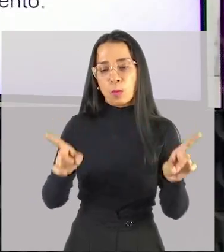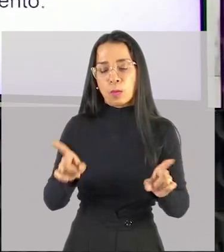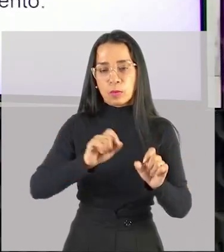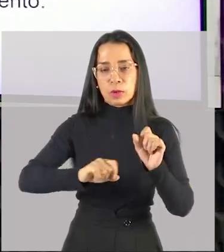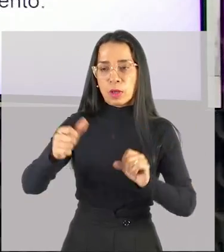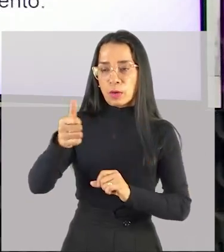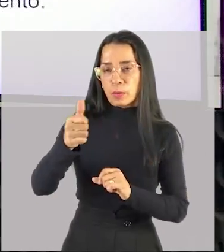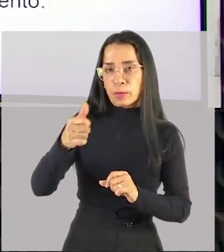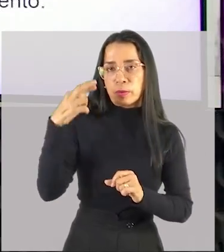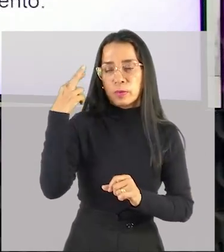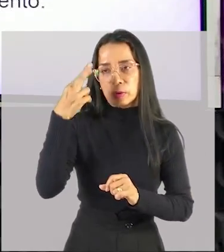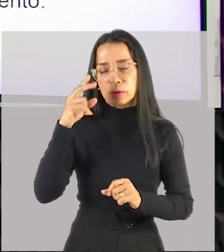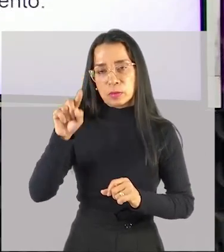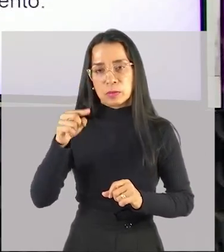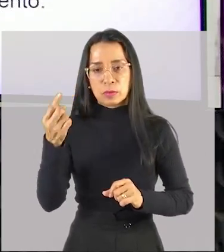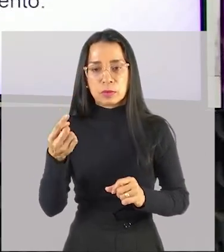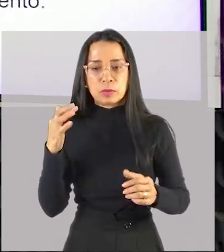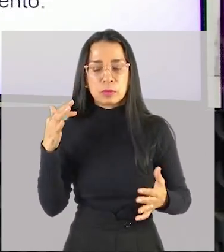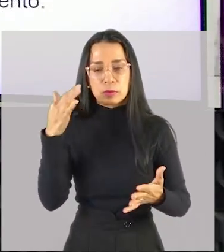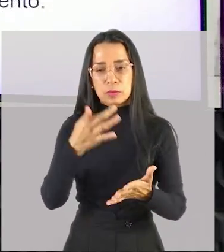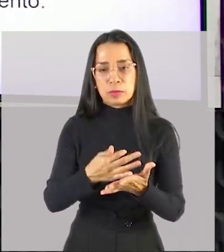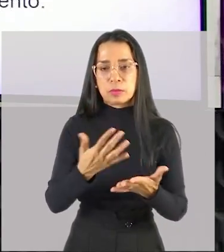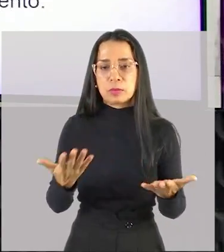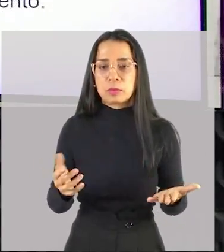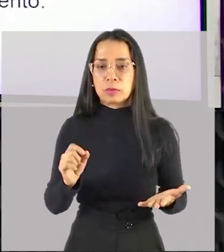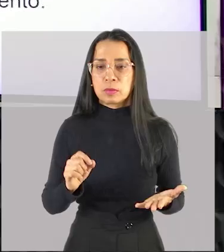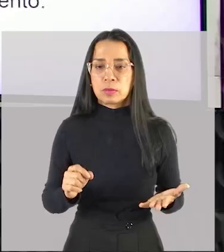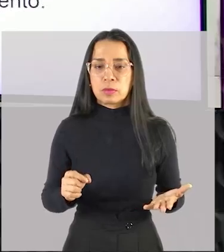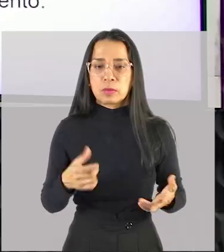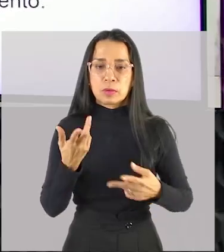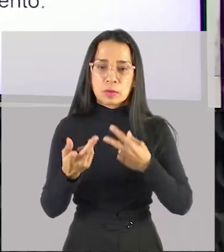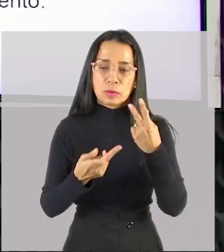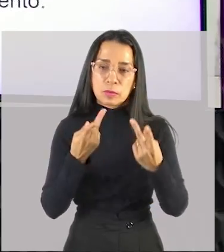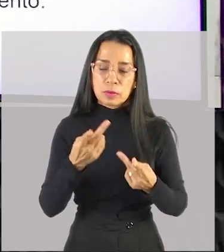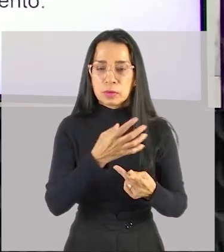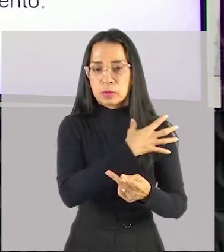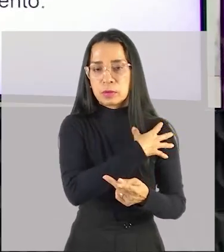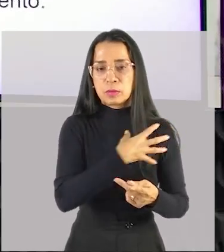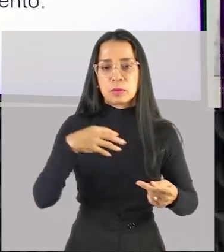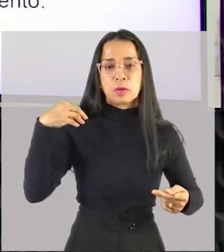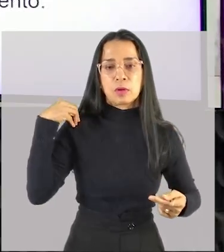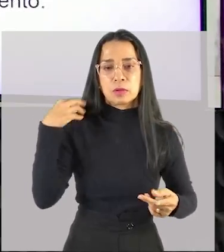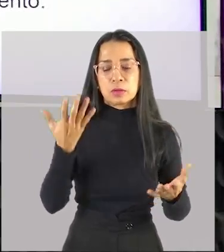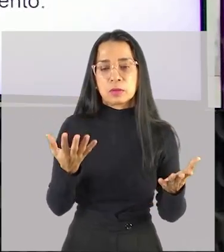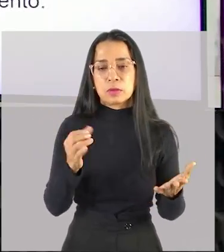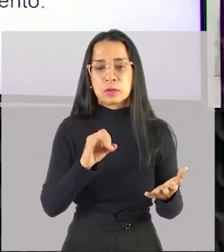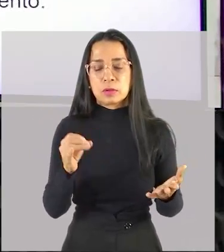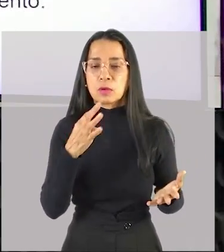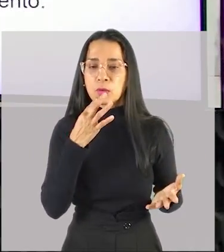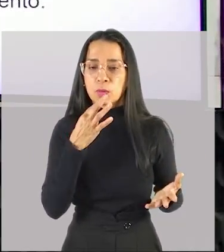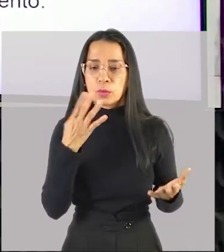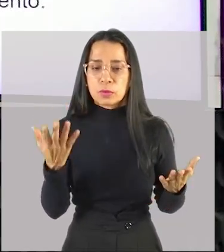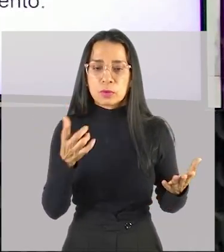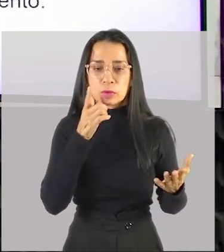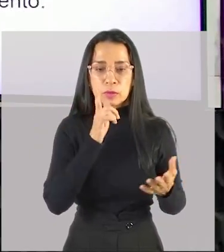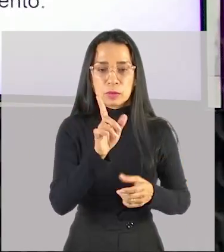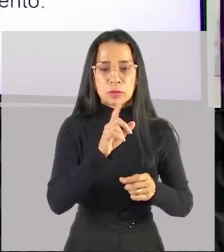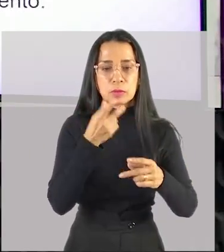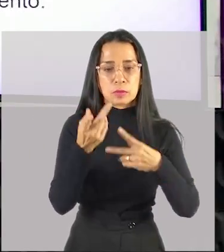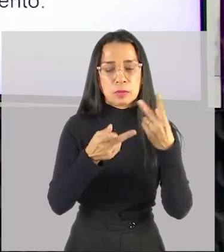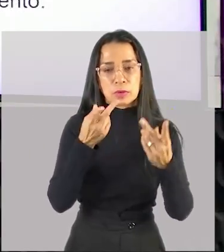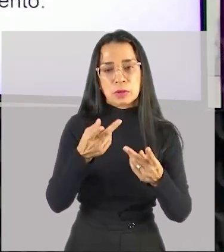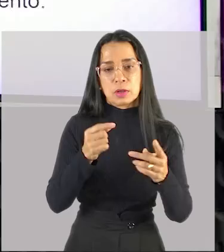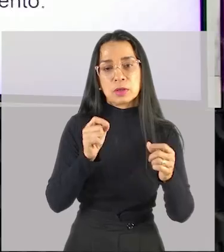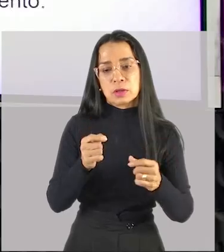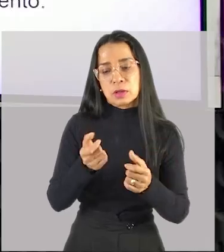primeiro razão e depois fé, beleza? Quando eu falei sobre Aristóteles, né? Se eu conheço, se eu consigo dizer